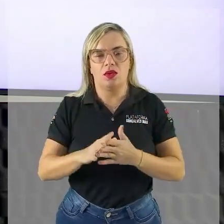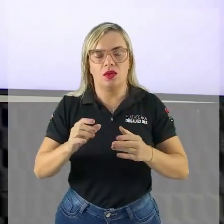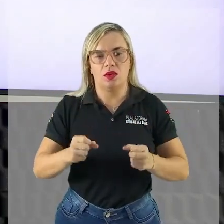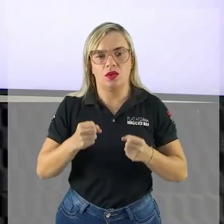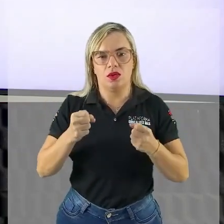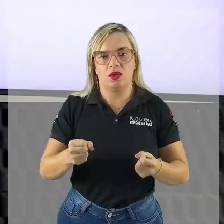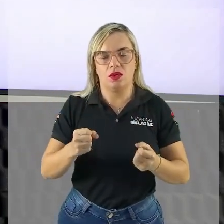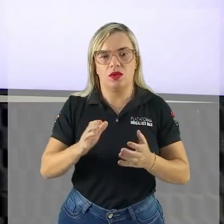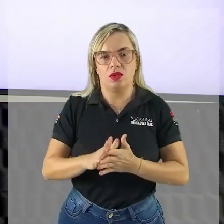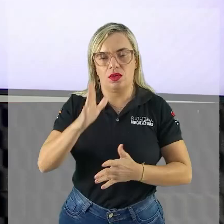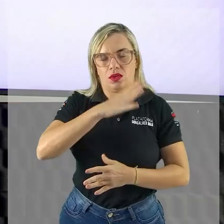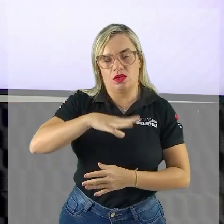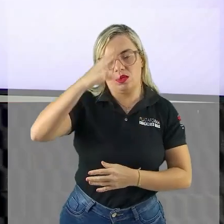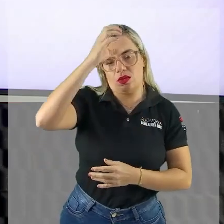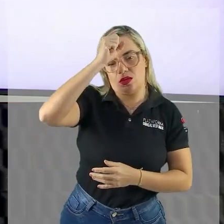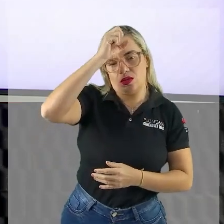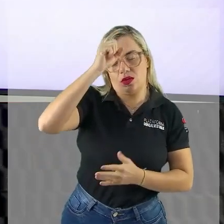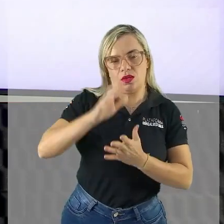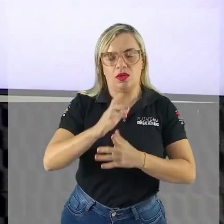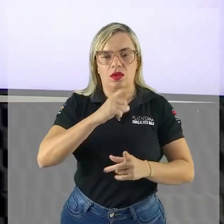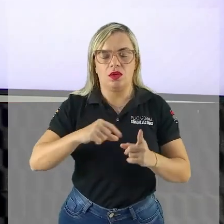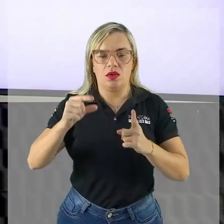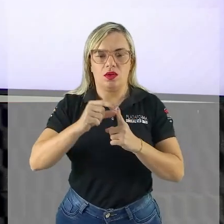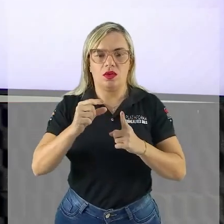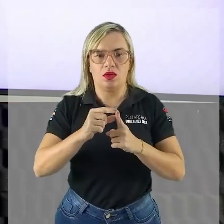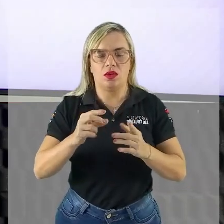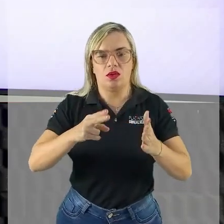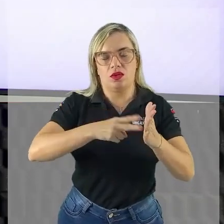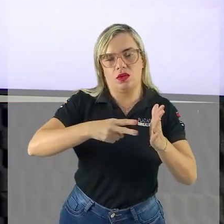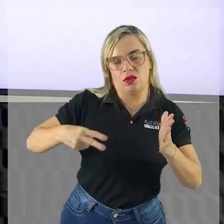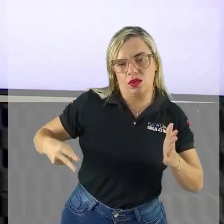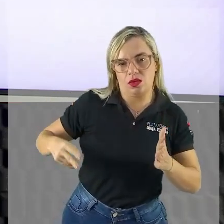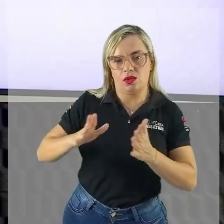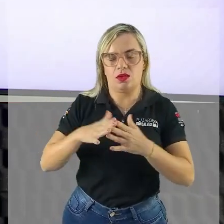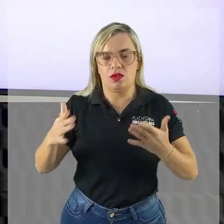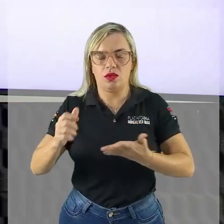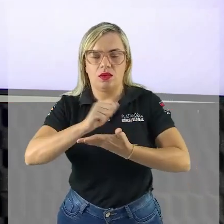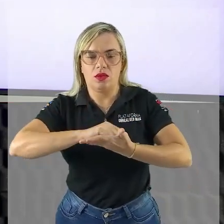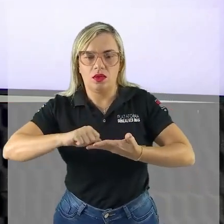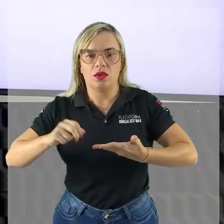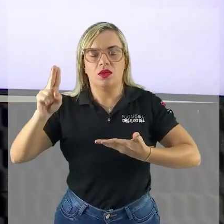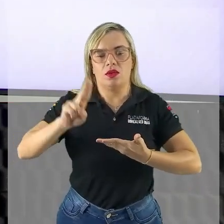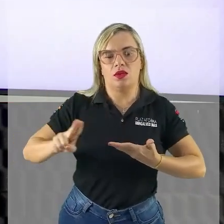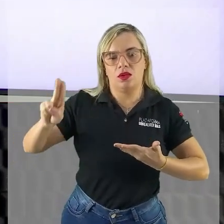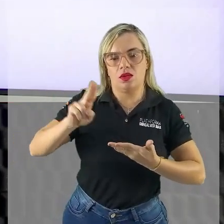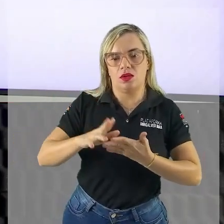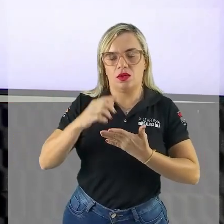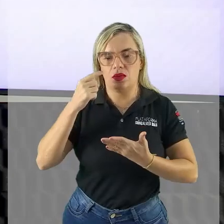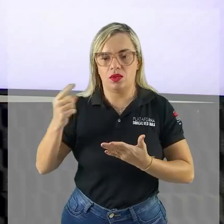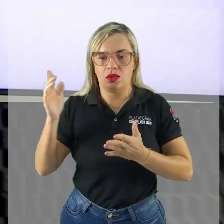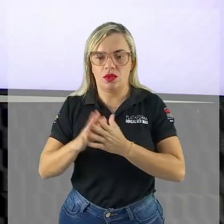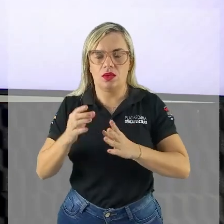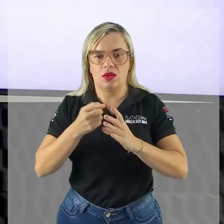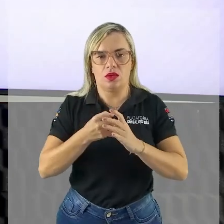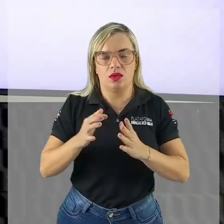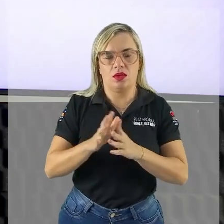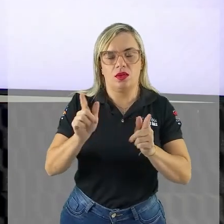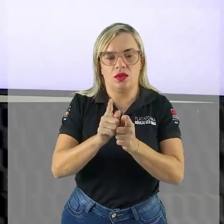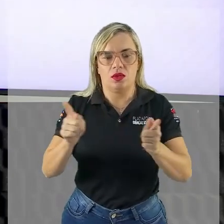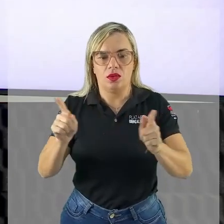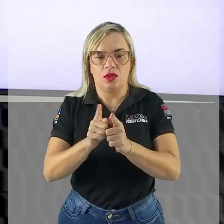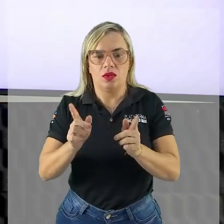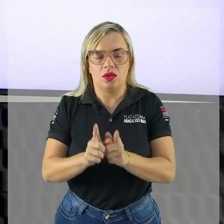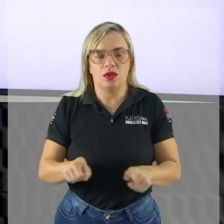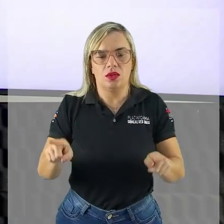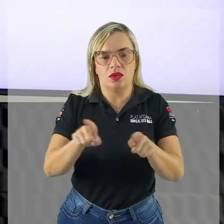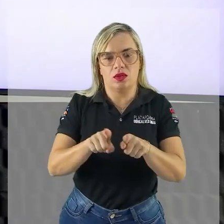adquire muita palavra, né? Muitos termos para o seu vocabulário. Tá? O estilo como a música também se pega. Lemos